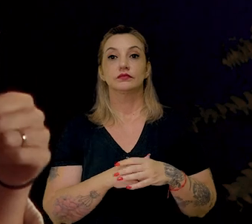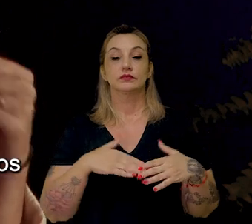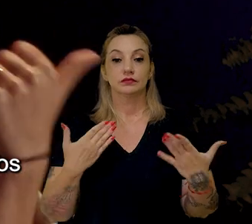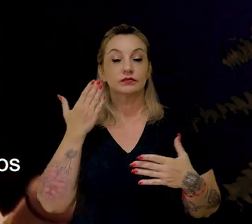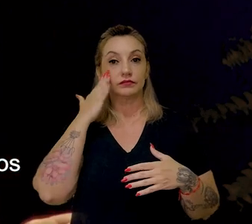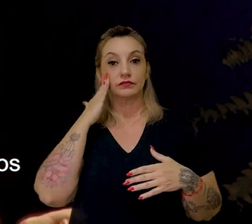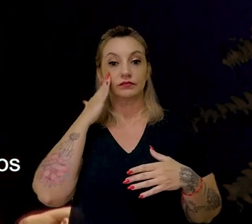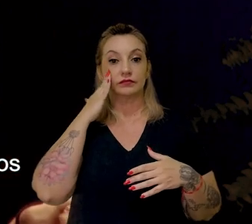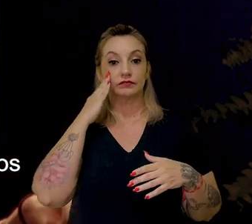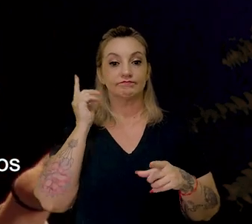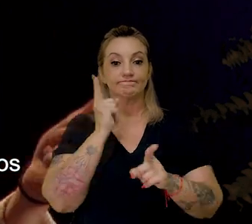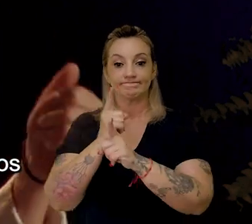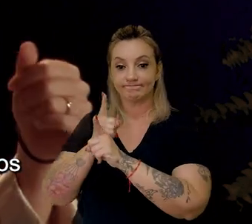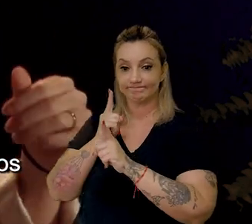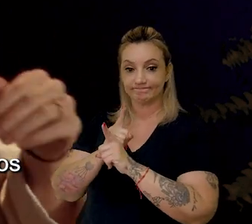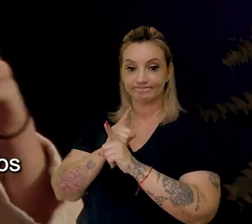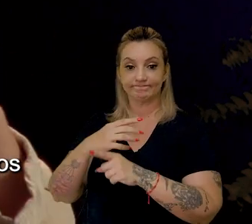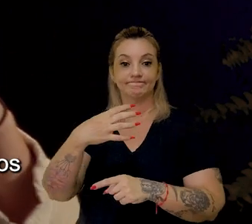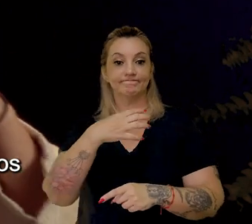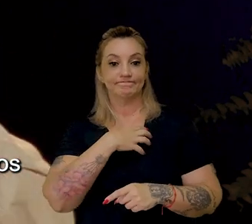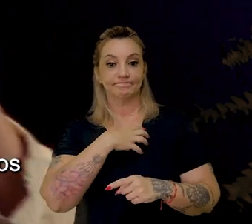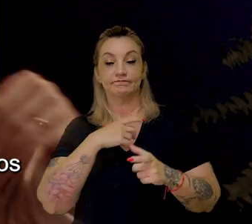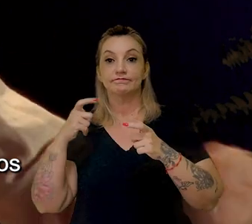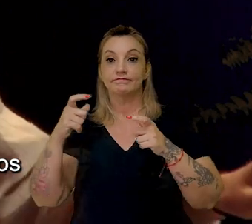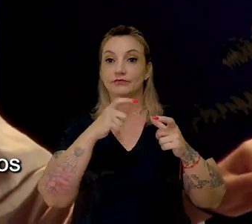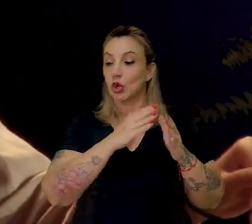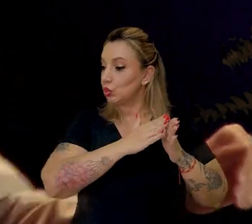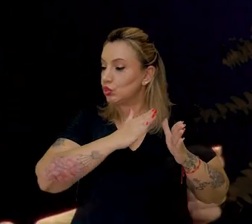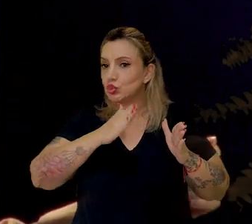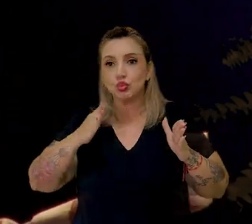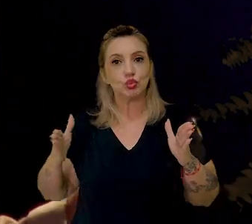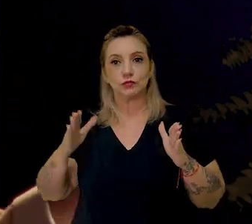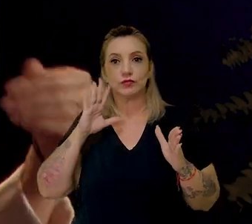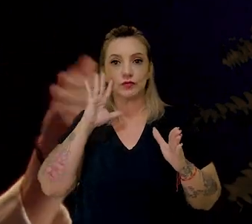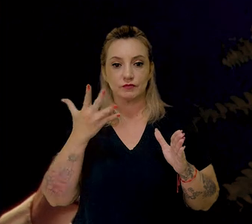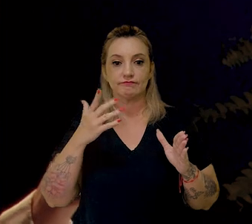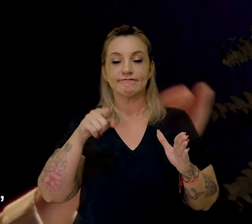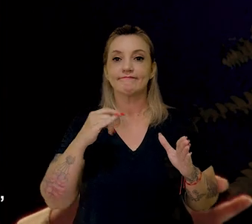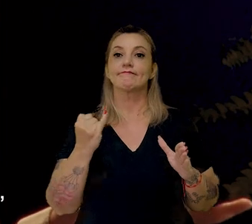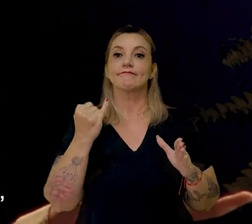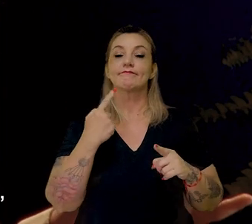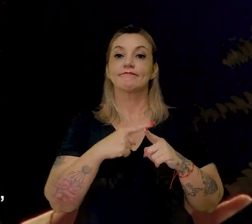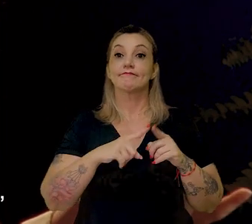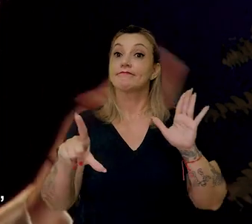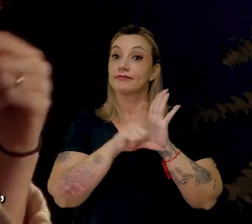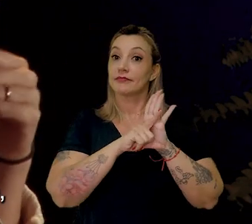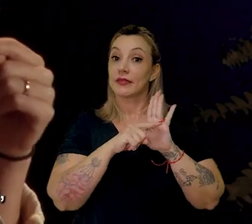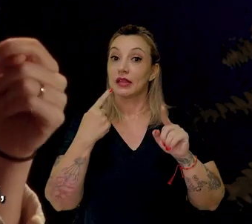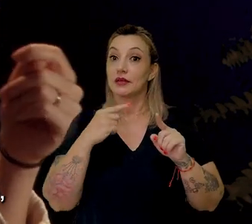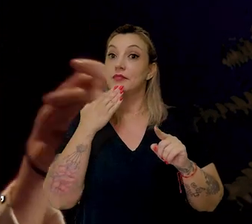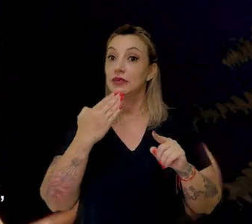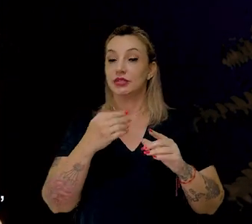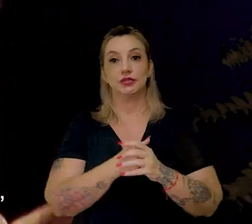entender de rastreabilidade entender de impacto em toda a cadeia lá na ponta eh é essencial porque essas legislações estão